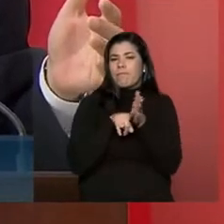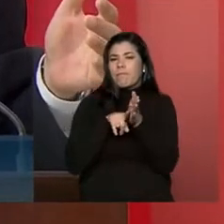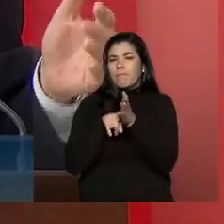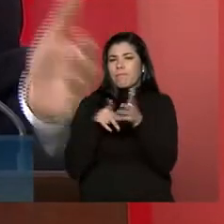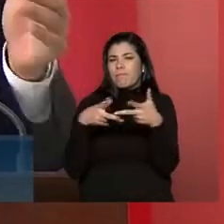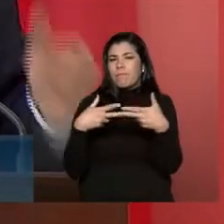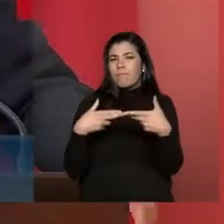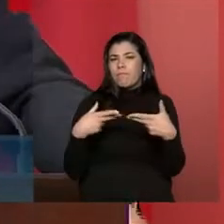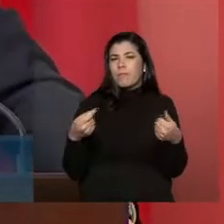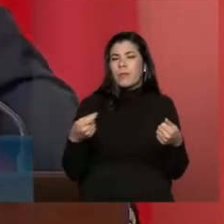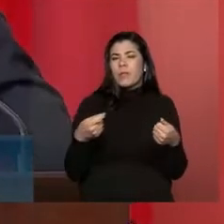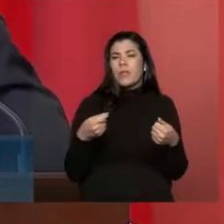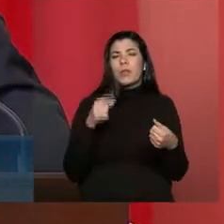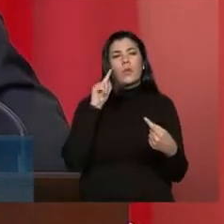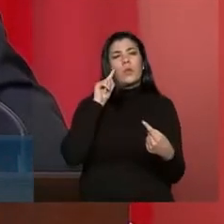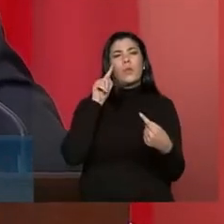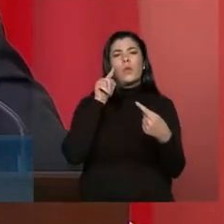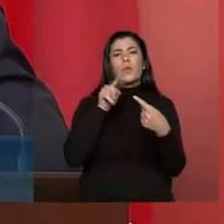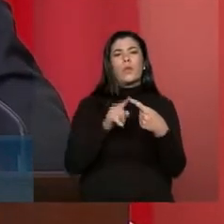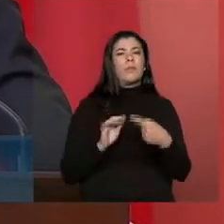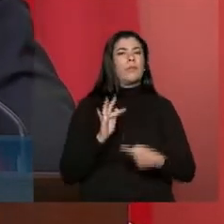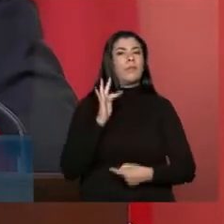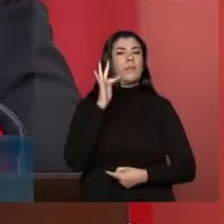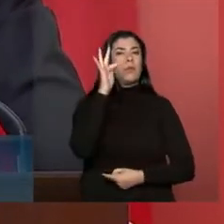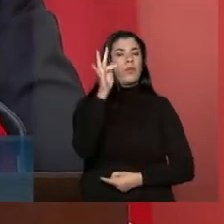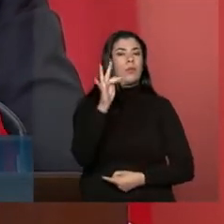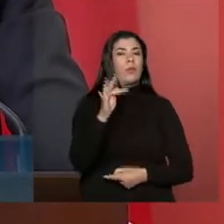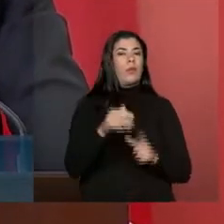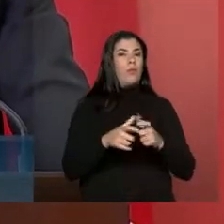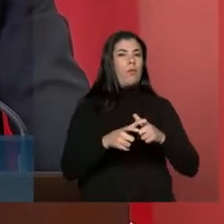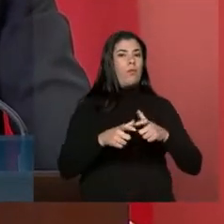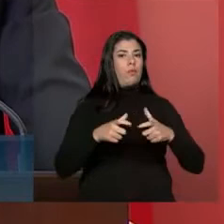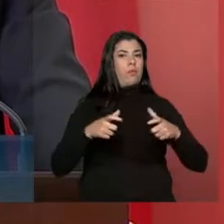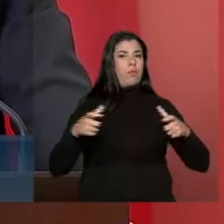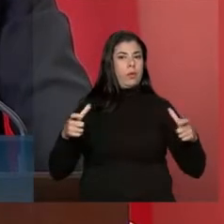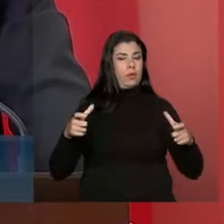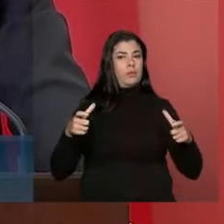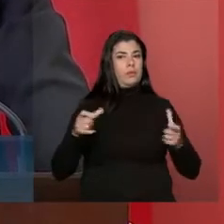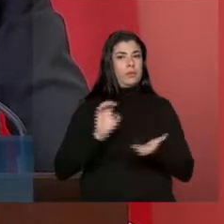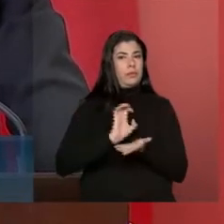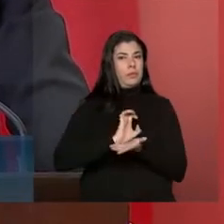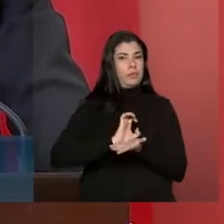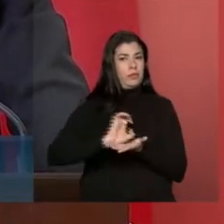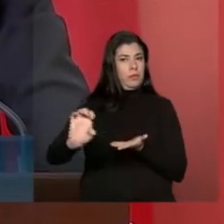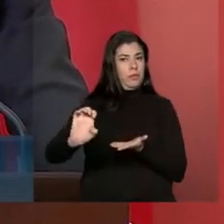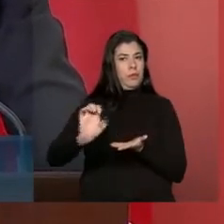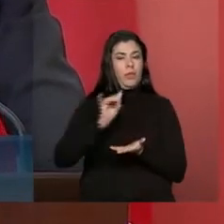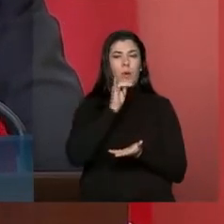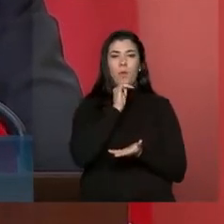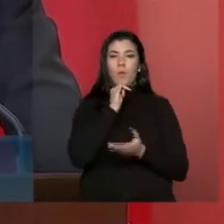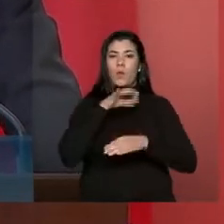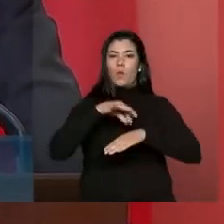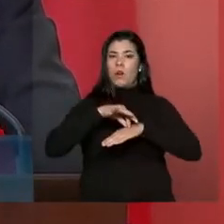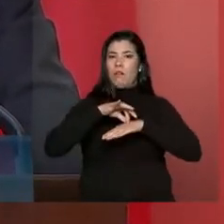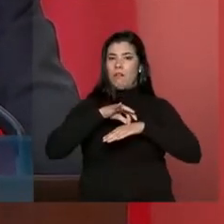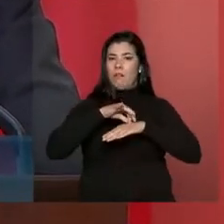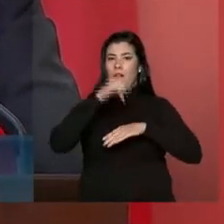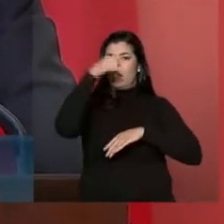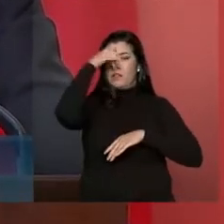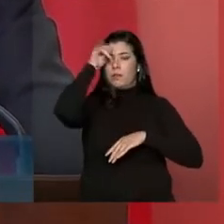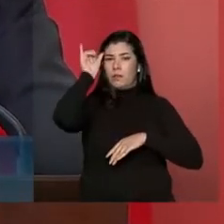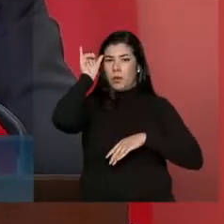análise de ampliar a exportação de carne bovina do Brasil à